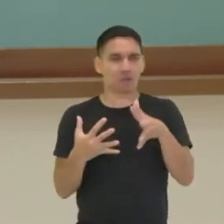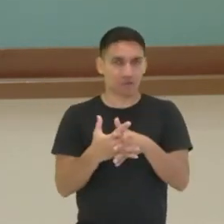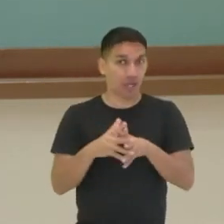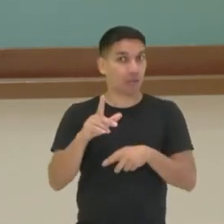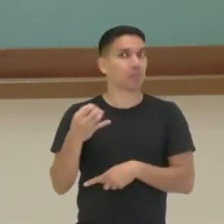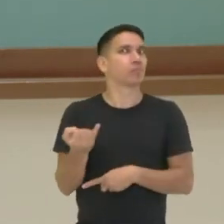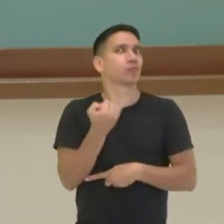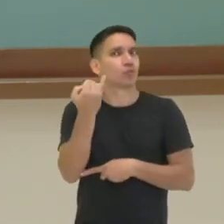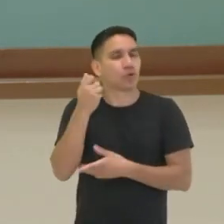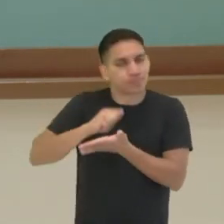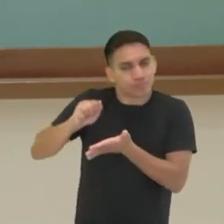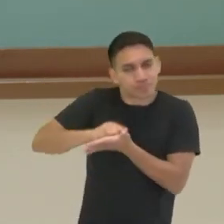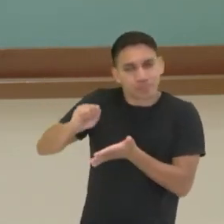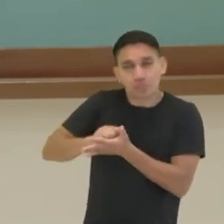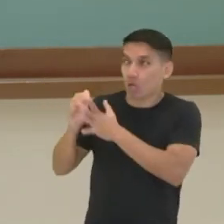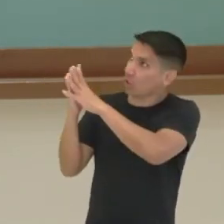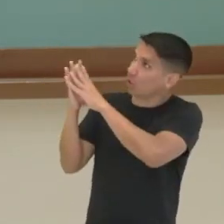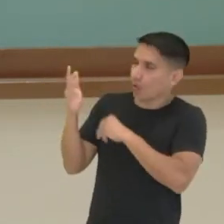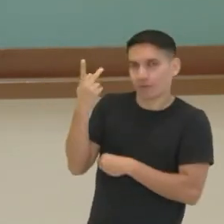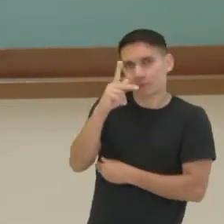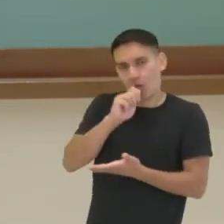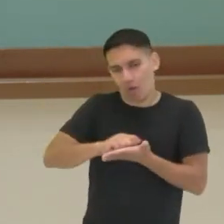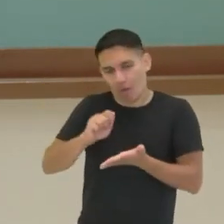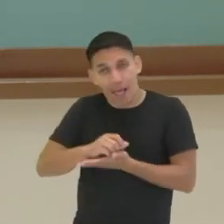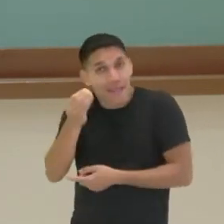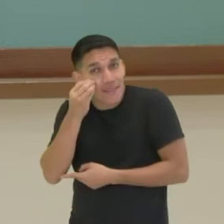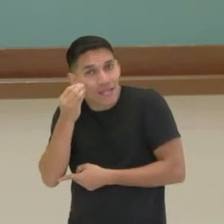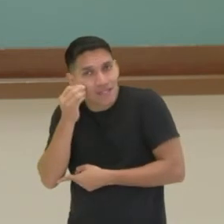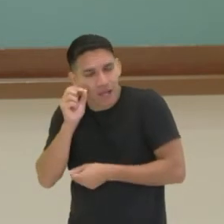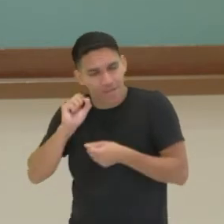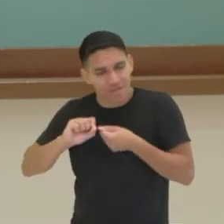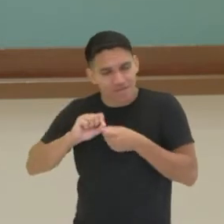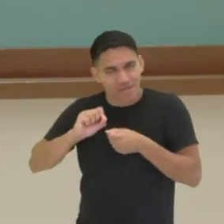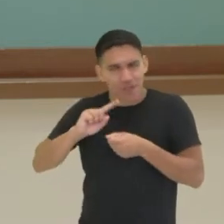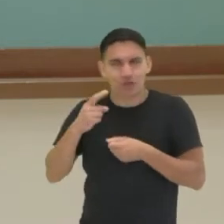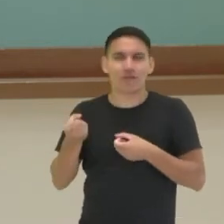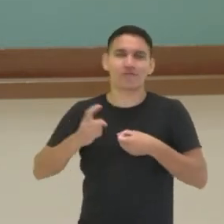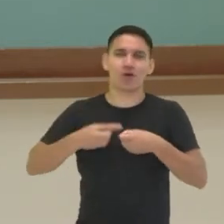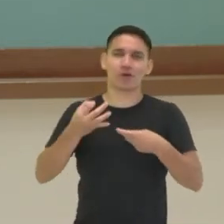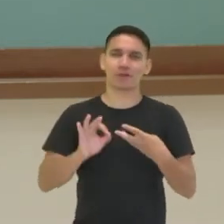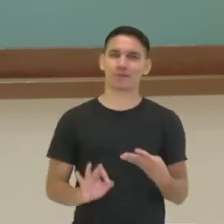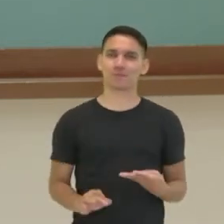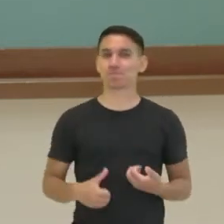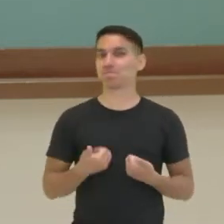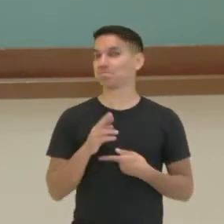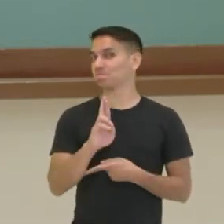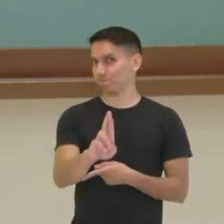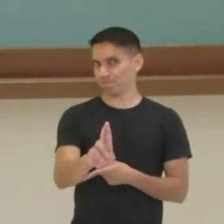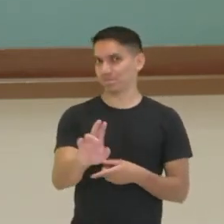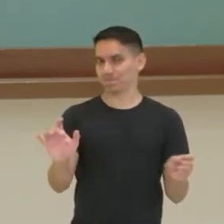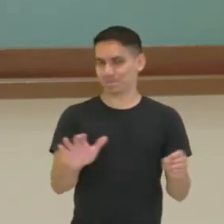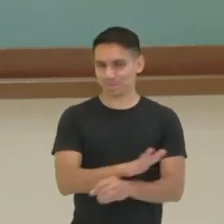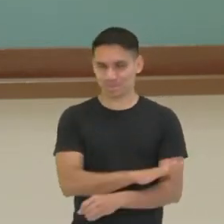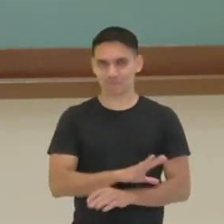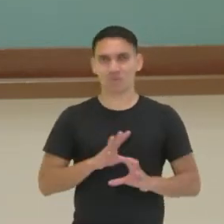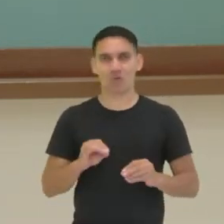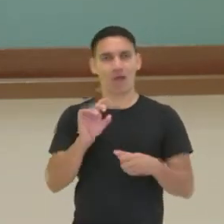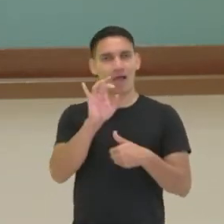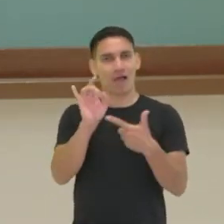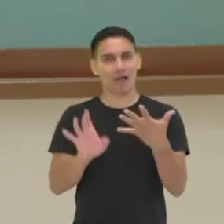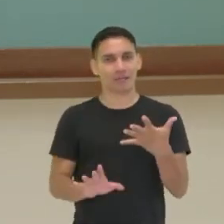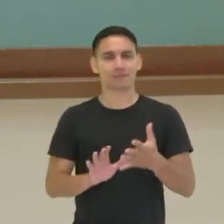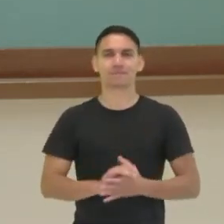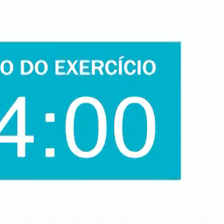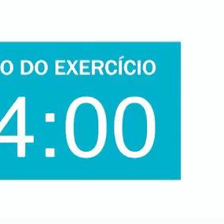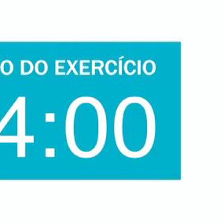que você coloque aí no seu caderno, tente resolver e que nós já retornamos com a resolução completa de cada